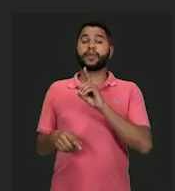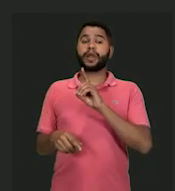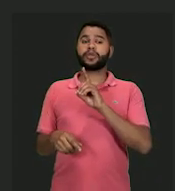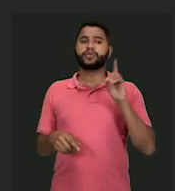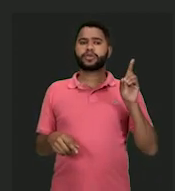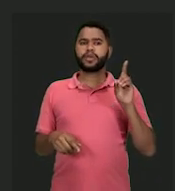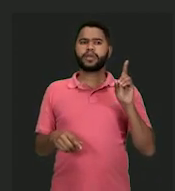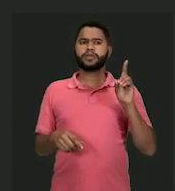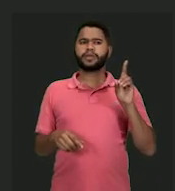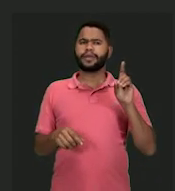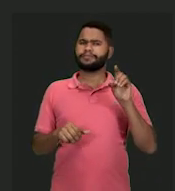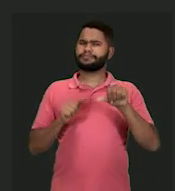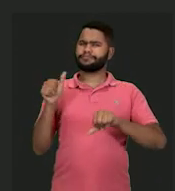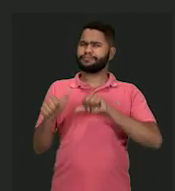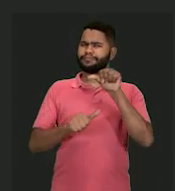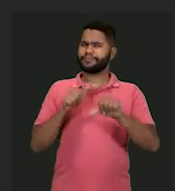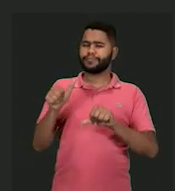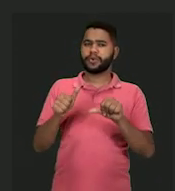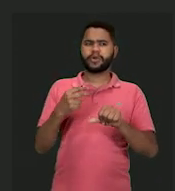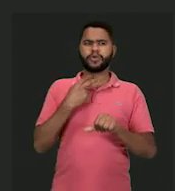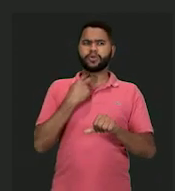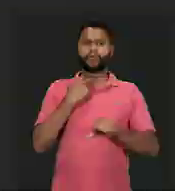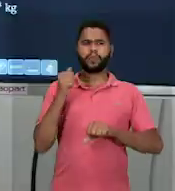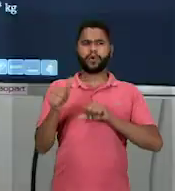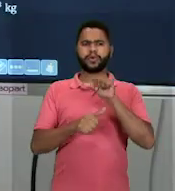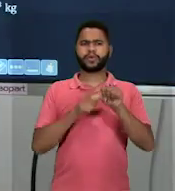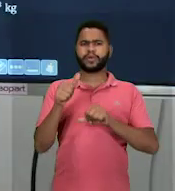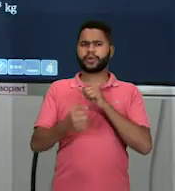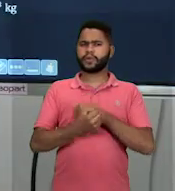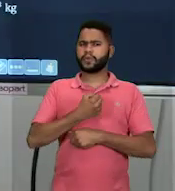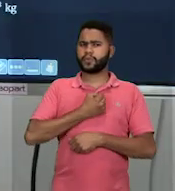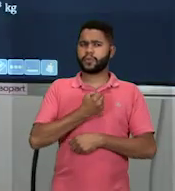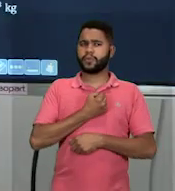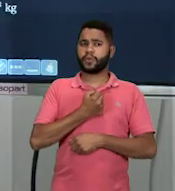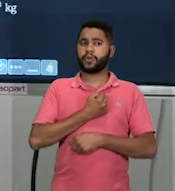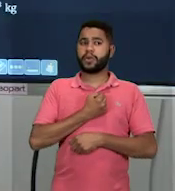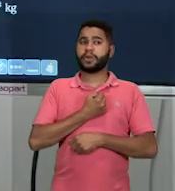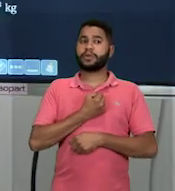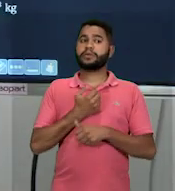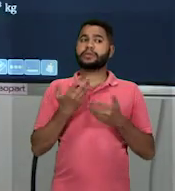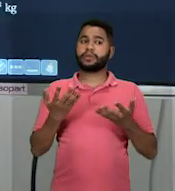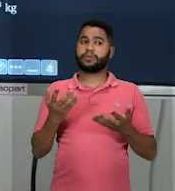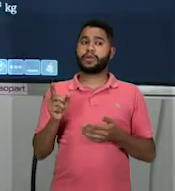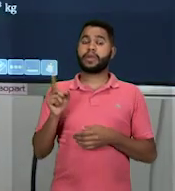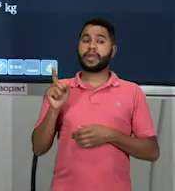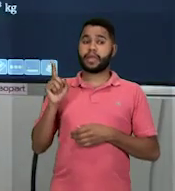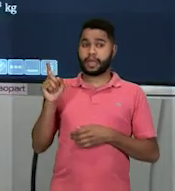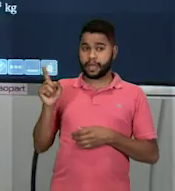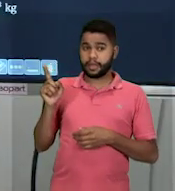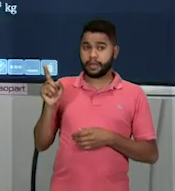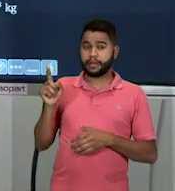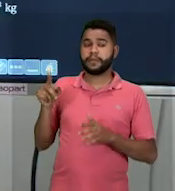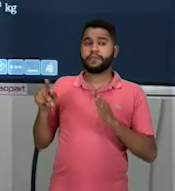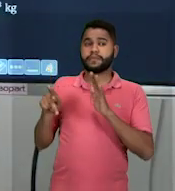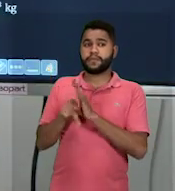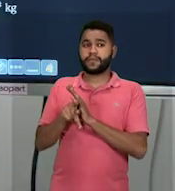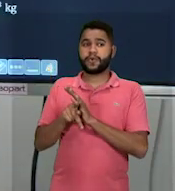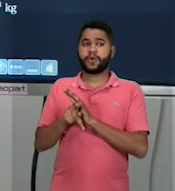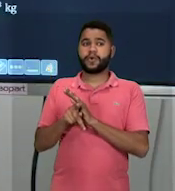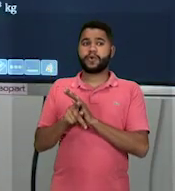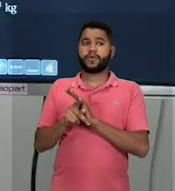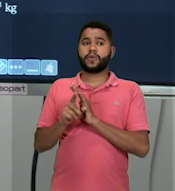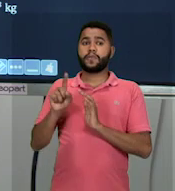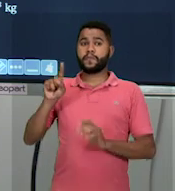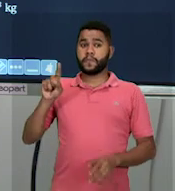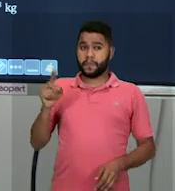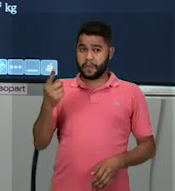nós alteramos o número e nós não podemos alterar o número. Então, para compensar, se esse número, né, daqui para cá ficou 1000